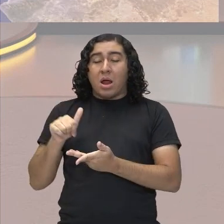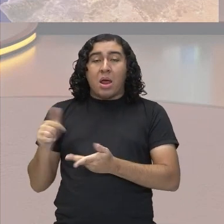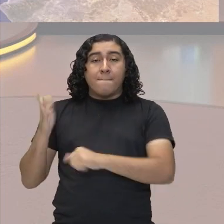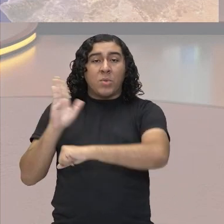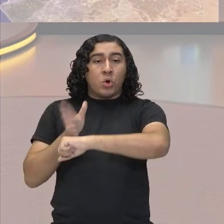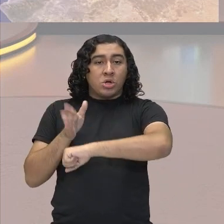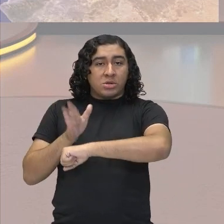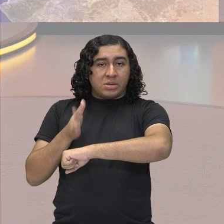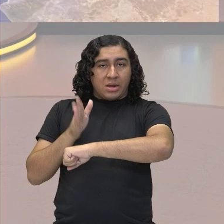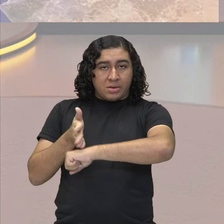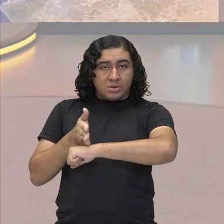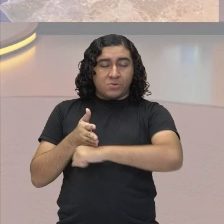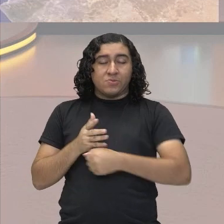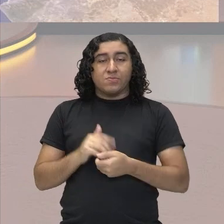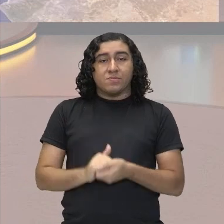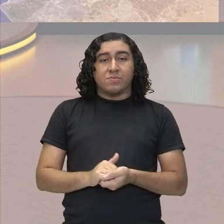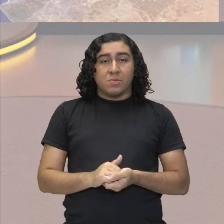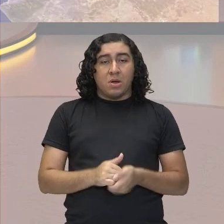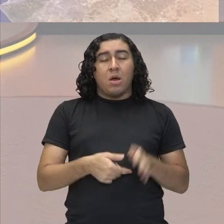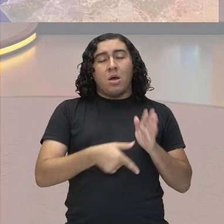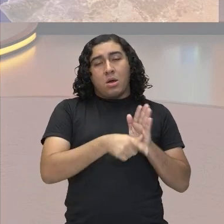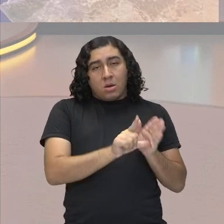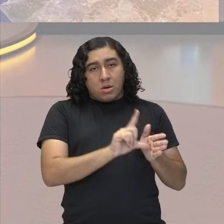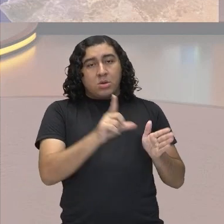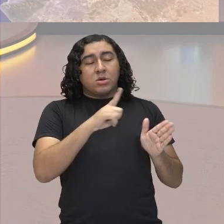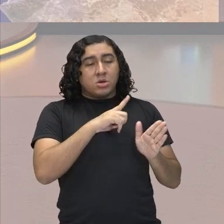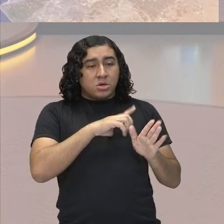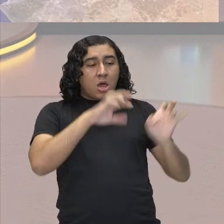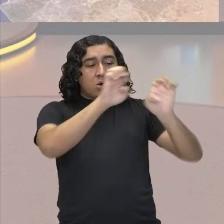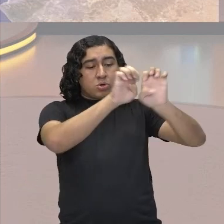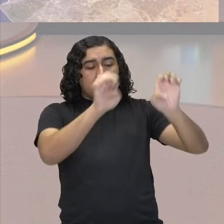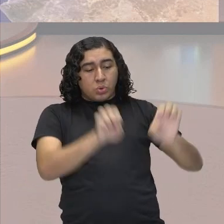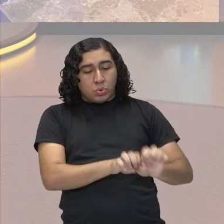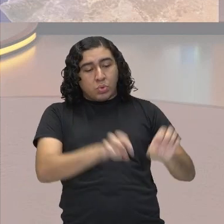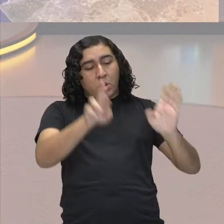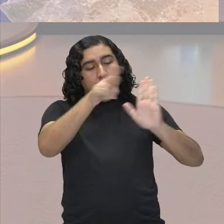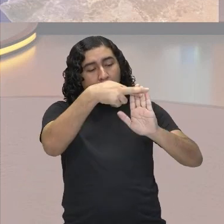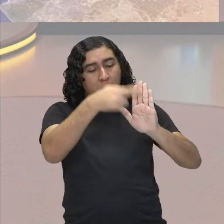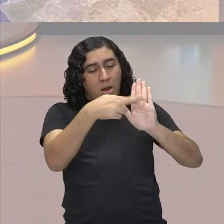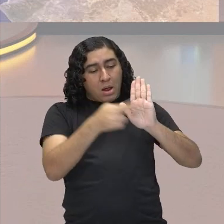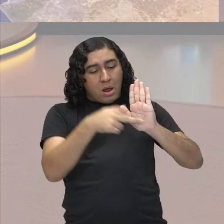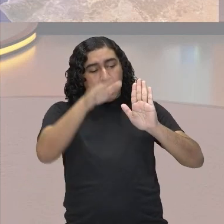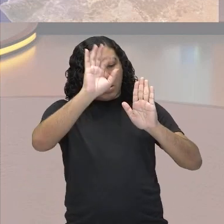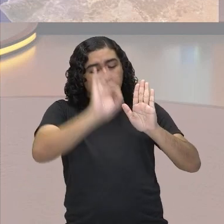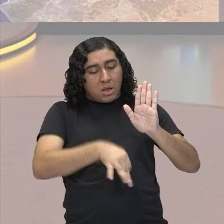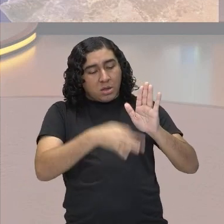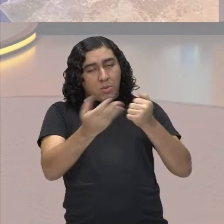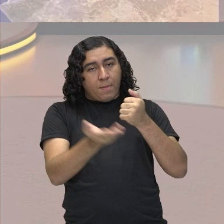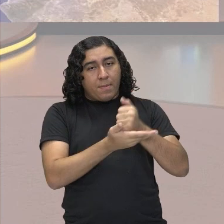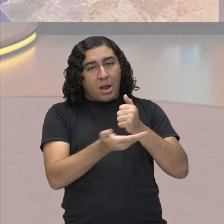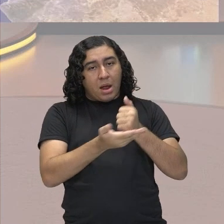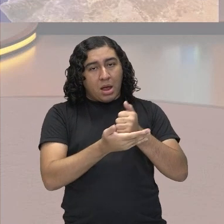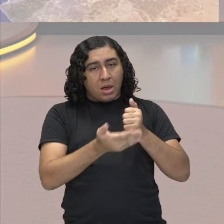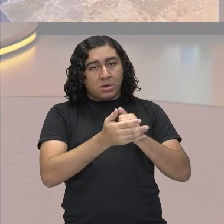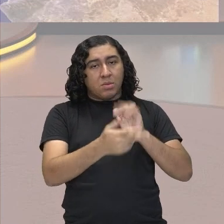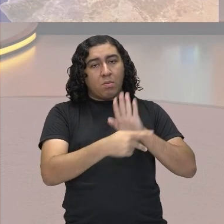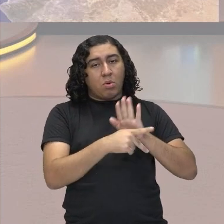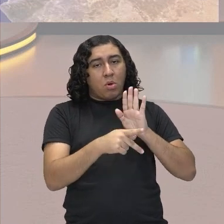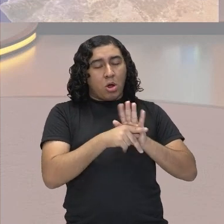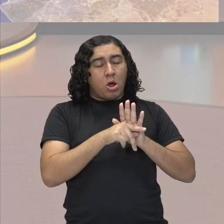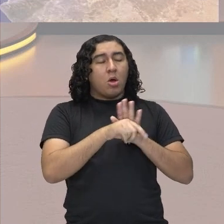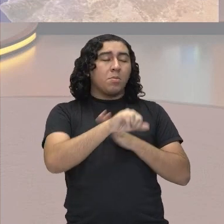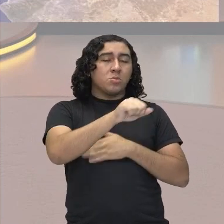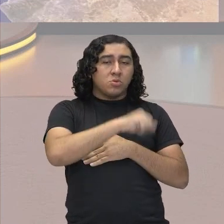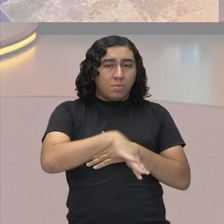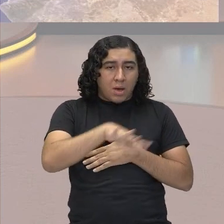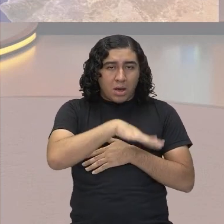algo concreto, forte, que existia uma solidez, que existiam bases, né? Bases,